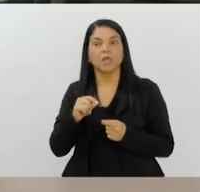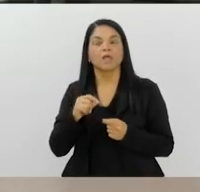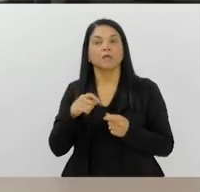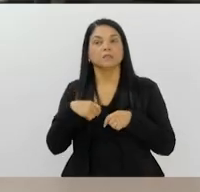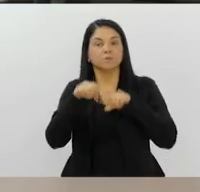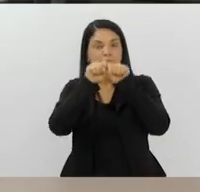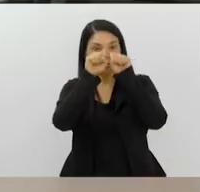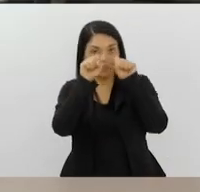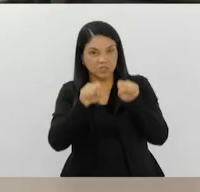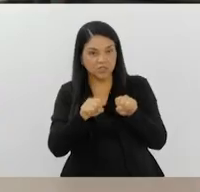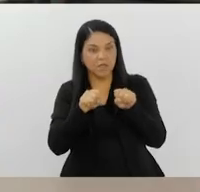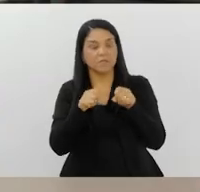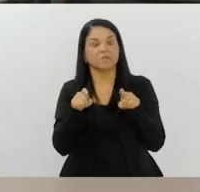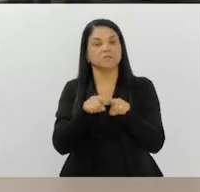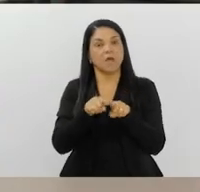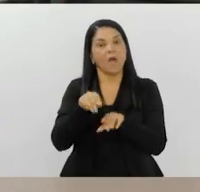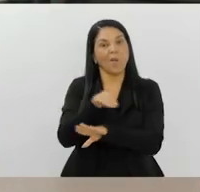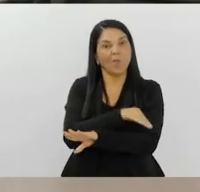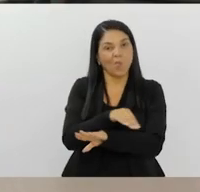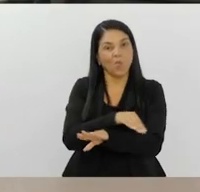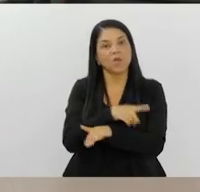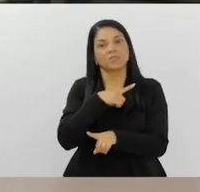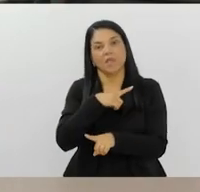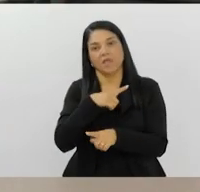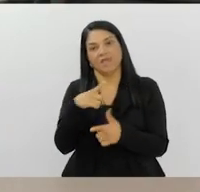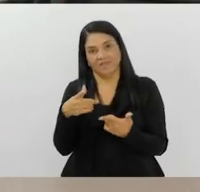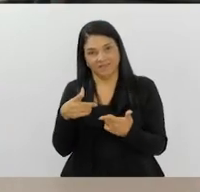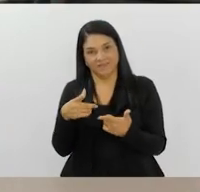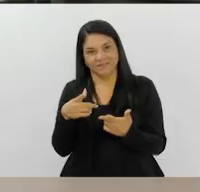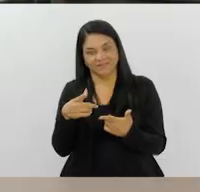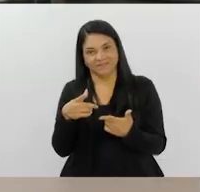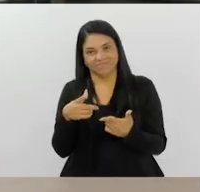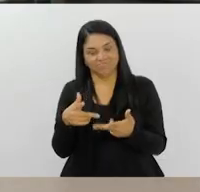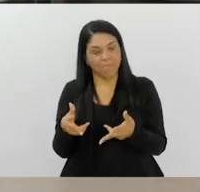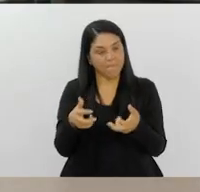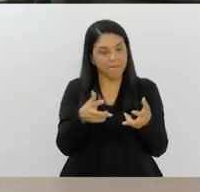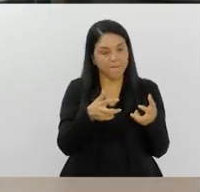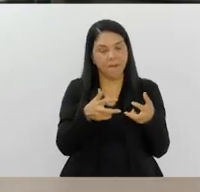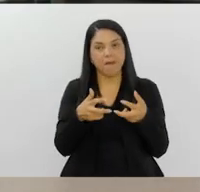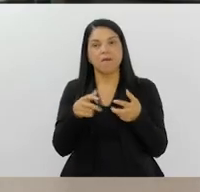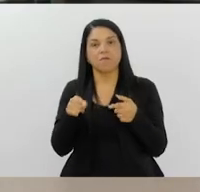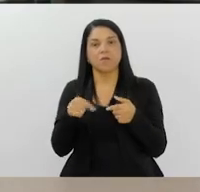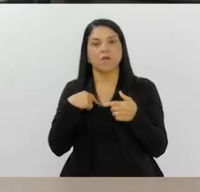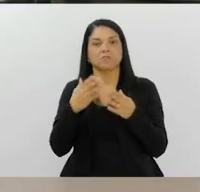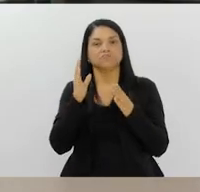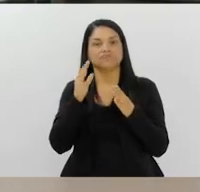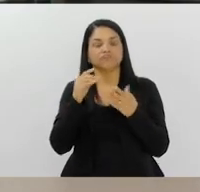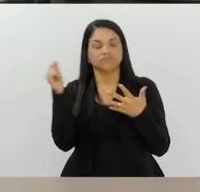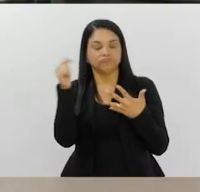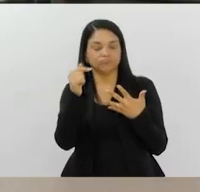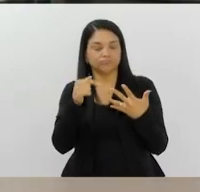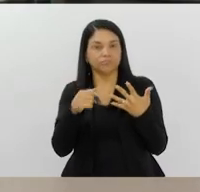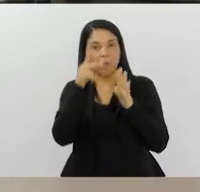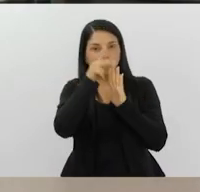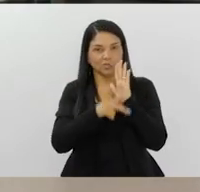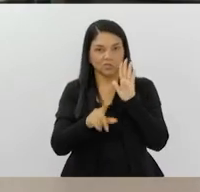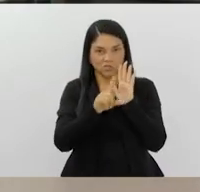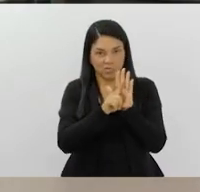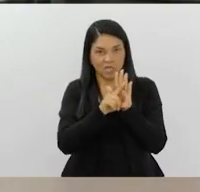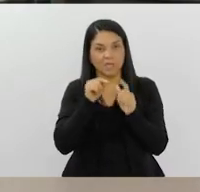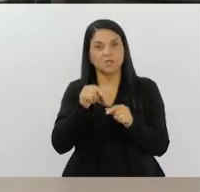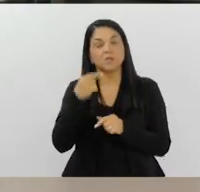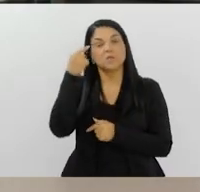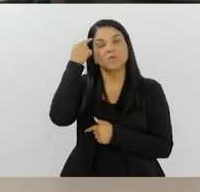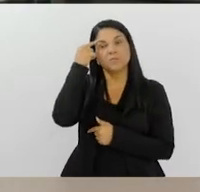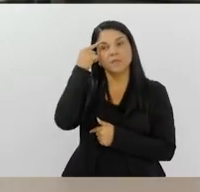E se retribui nas ruas e tudo mais então eu quero trazer algumas observações aqui sobre esse projeto de lei sobre a questão da gente